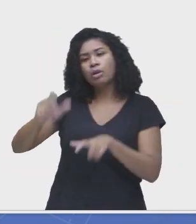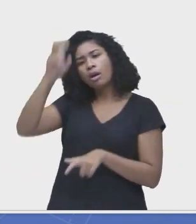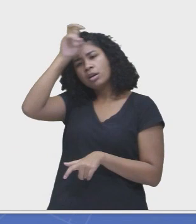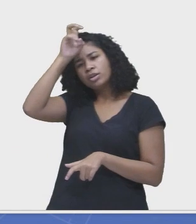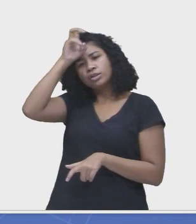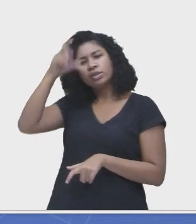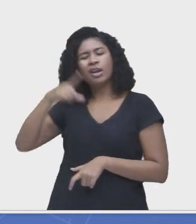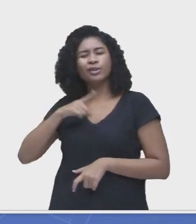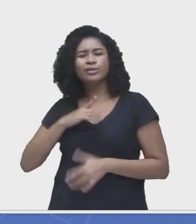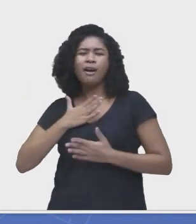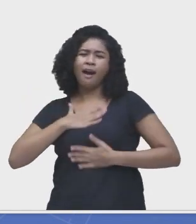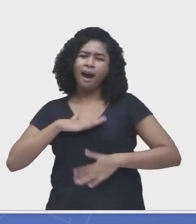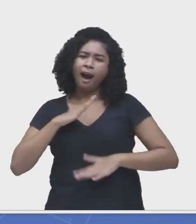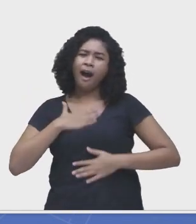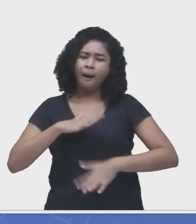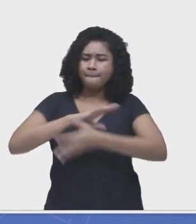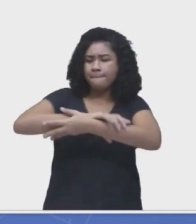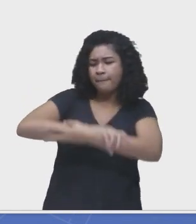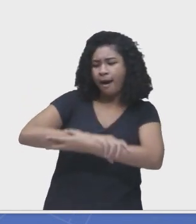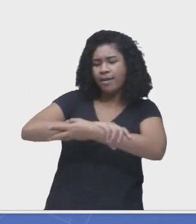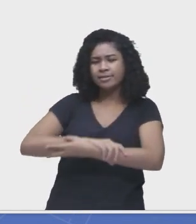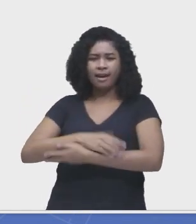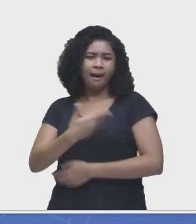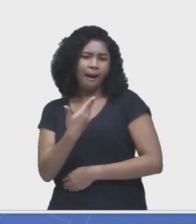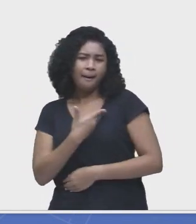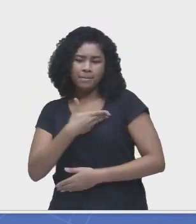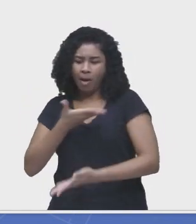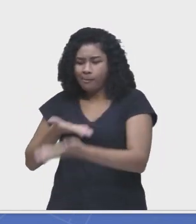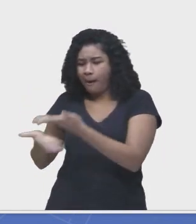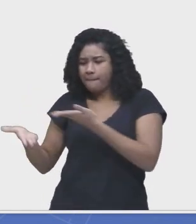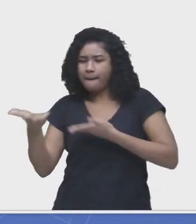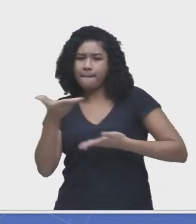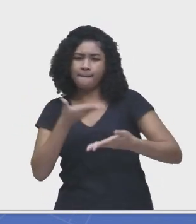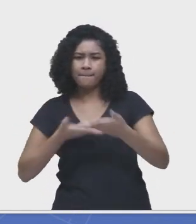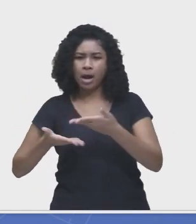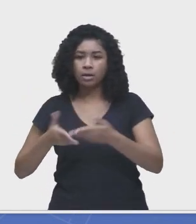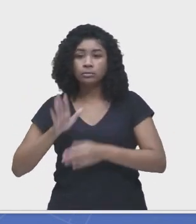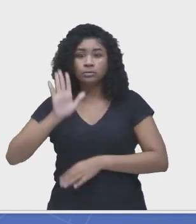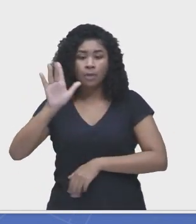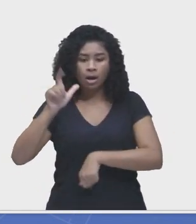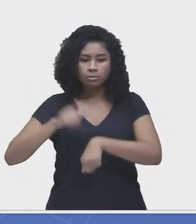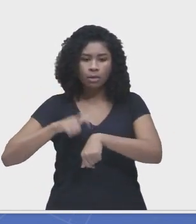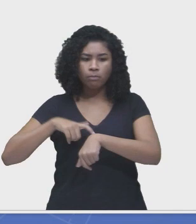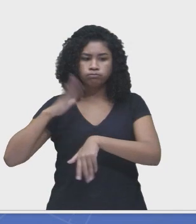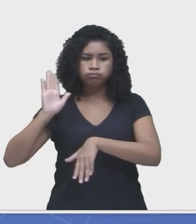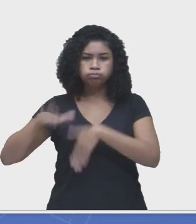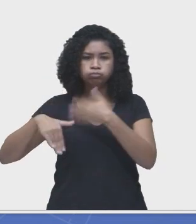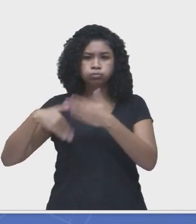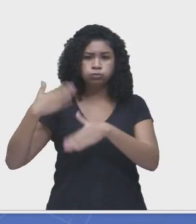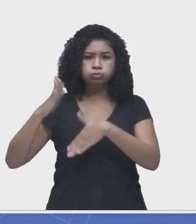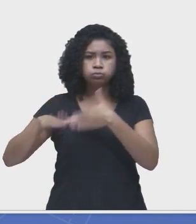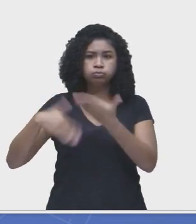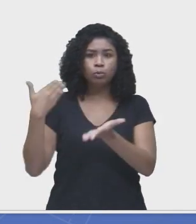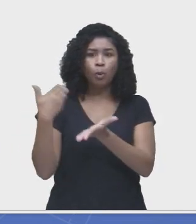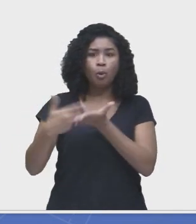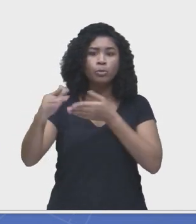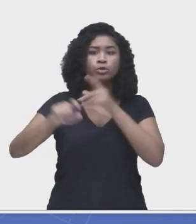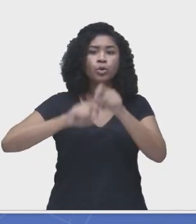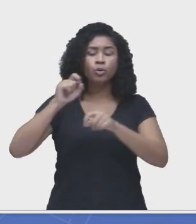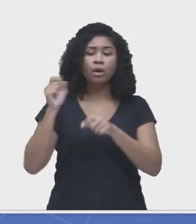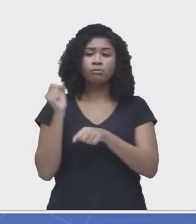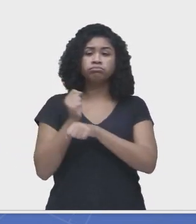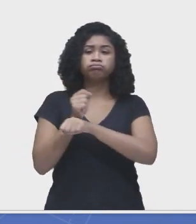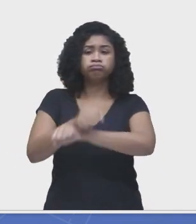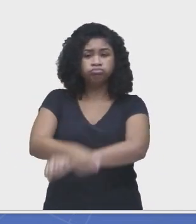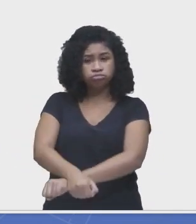parceria, mas no decorrer do processo histórico, os hebreus vão começar a ser escravizados pelos egípcios. Por quê? Porque eles cresceram